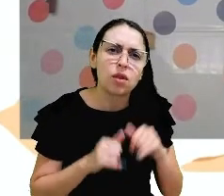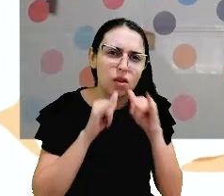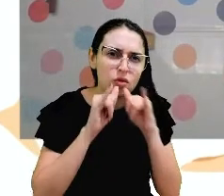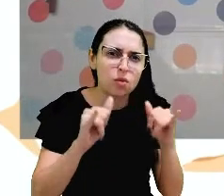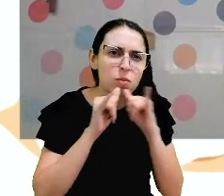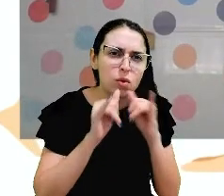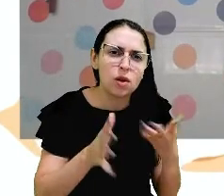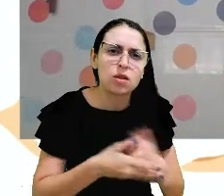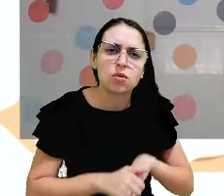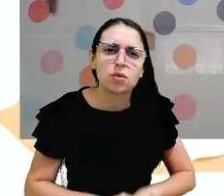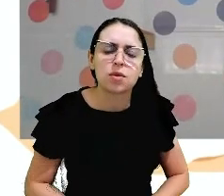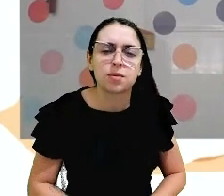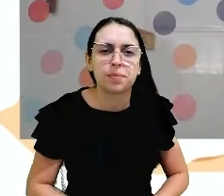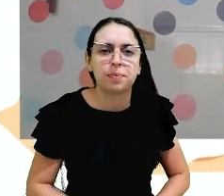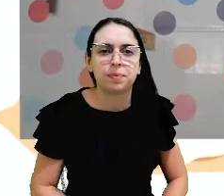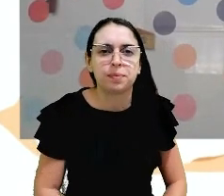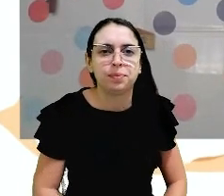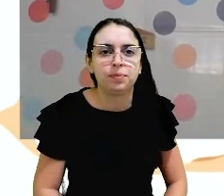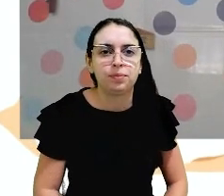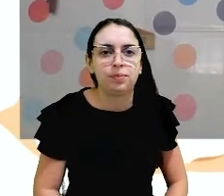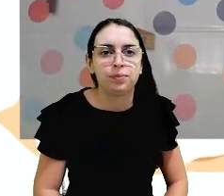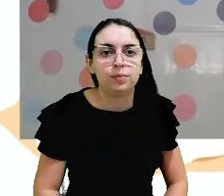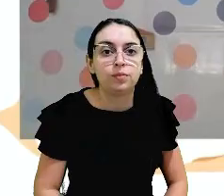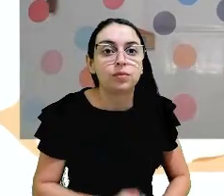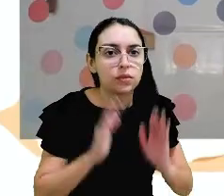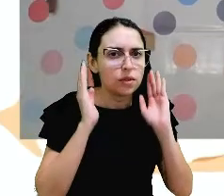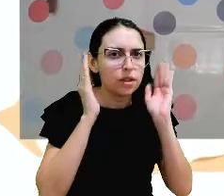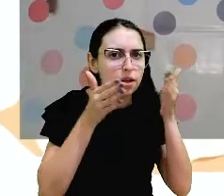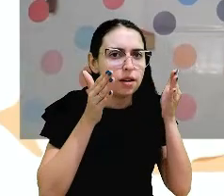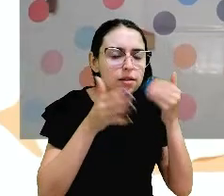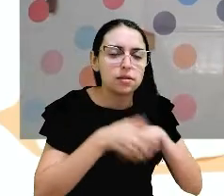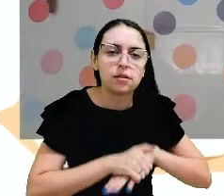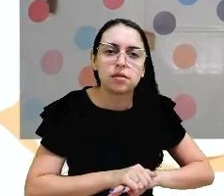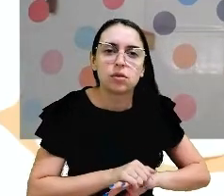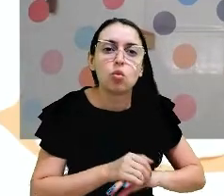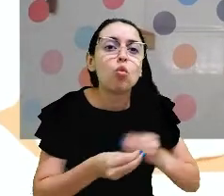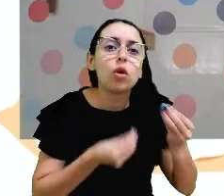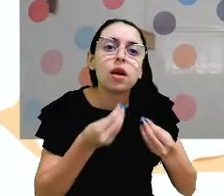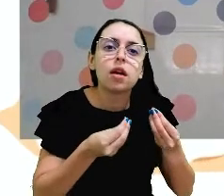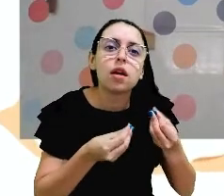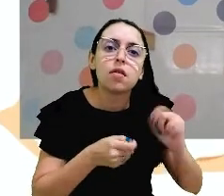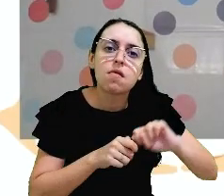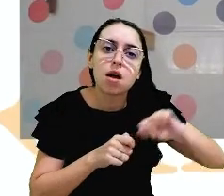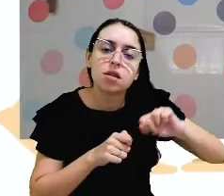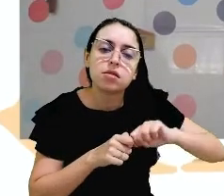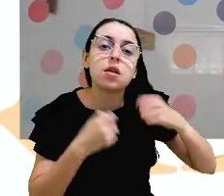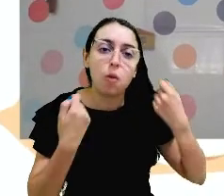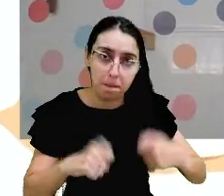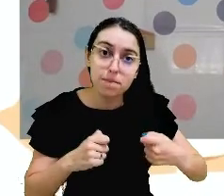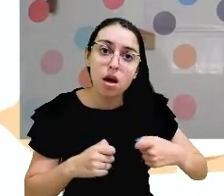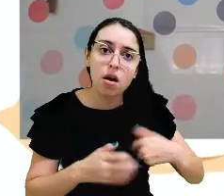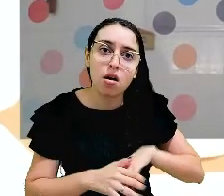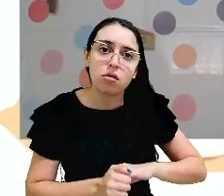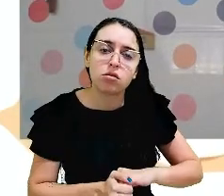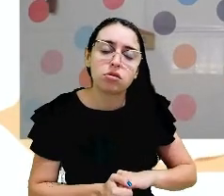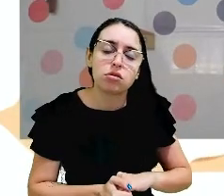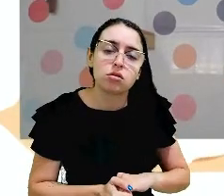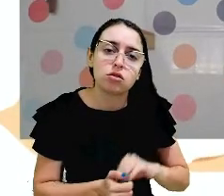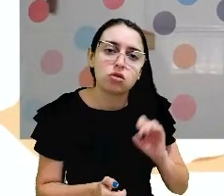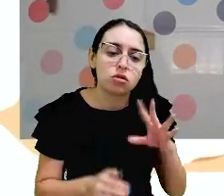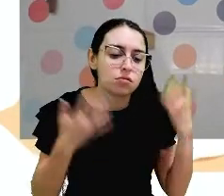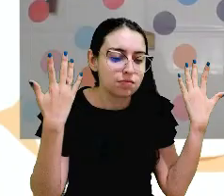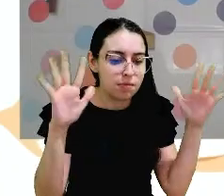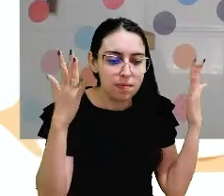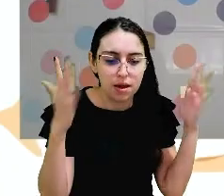grande relevância, instruiu mesmo, assim, né, o que podemos fazer. Então, só tenho que